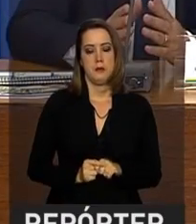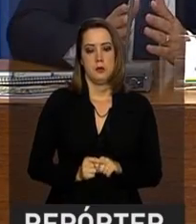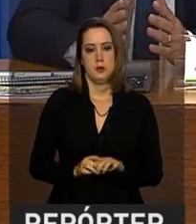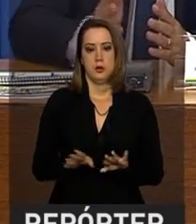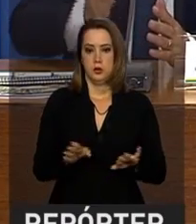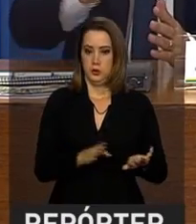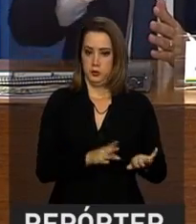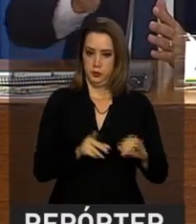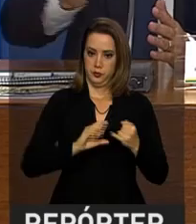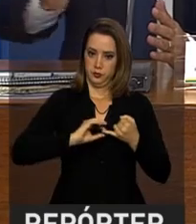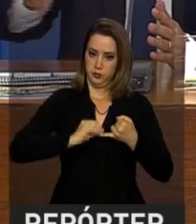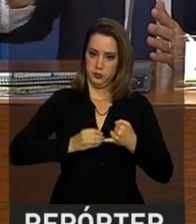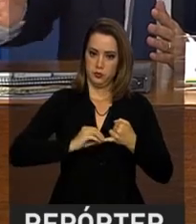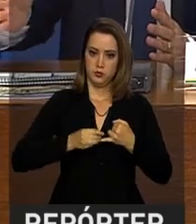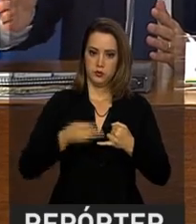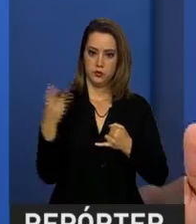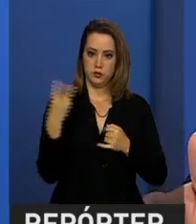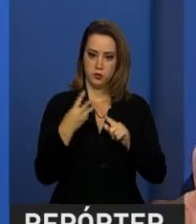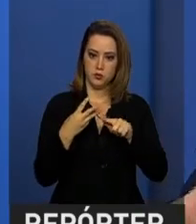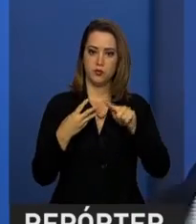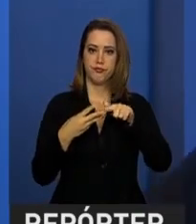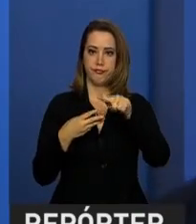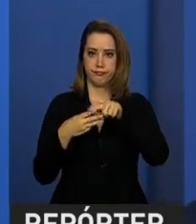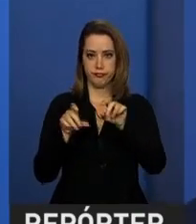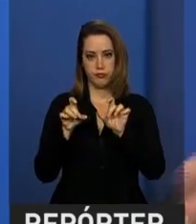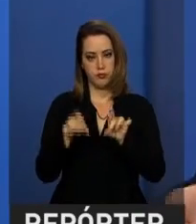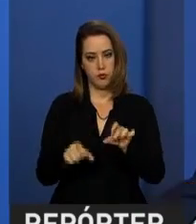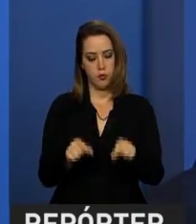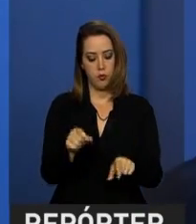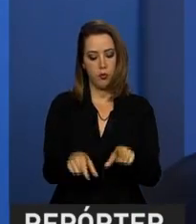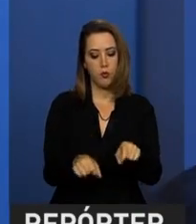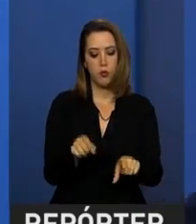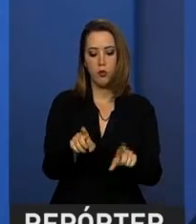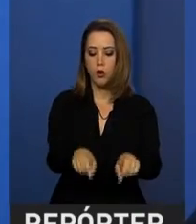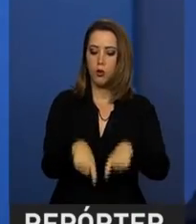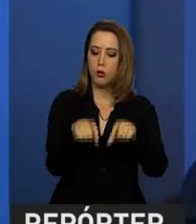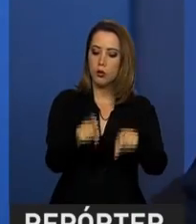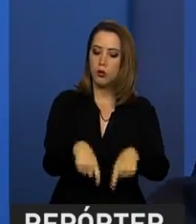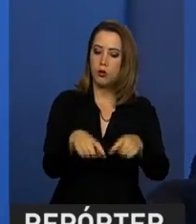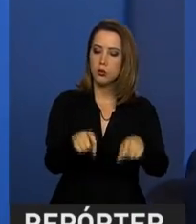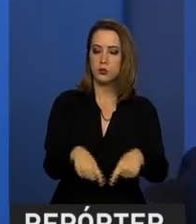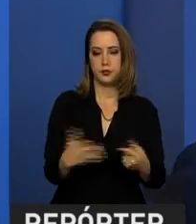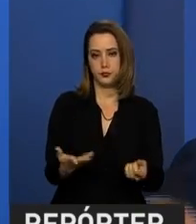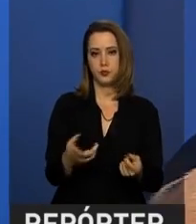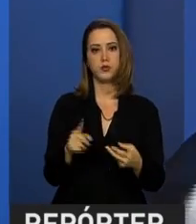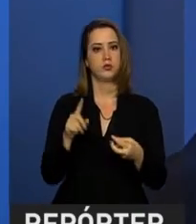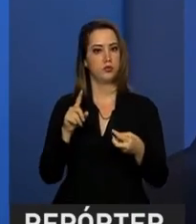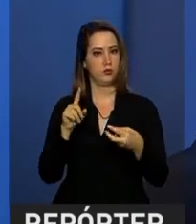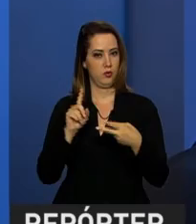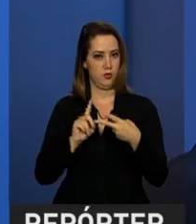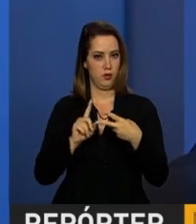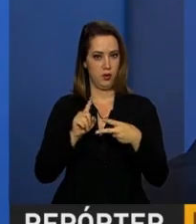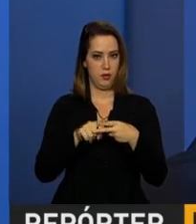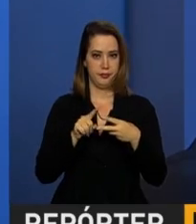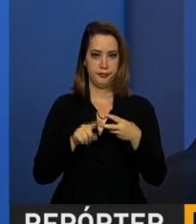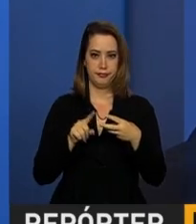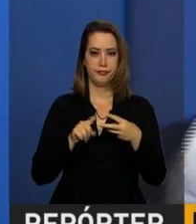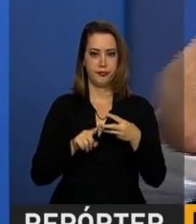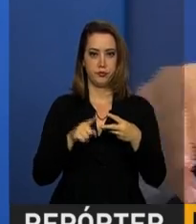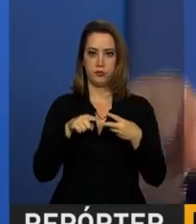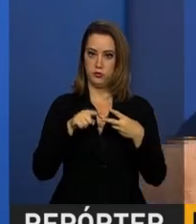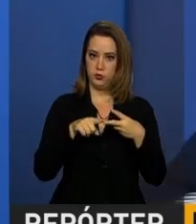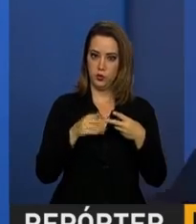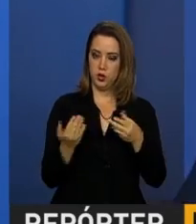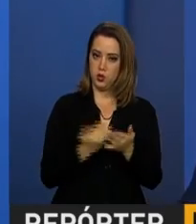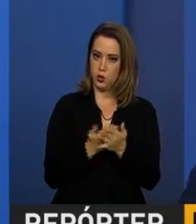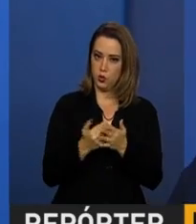O feijão é plantado em 3 safras no Brasil. A segunda safra, que começou a plantar em fevereiro e que devemos